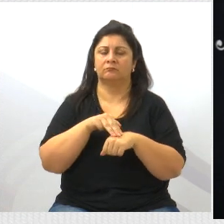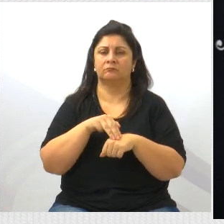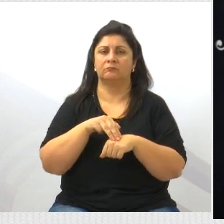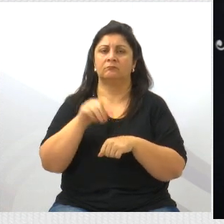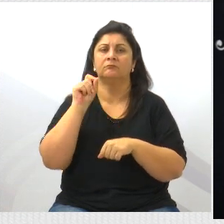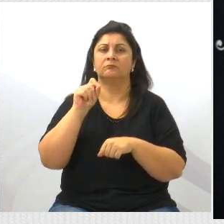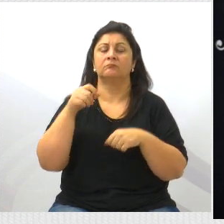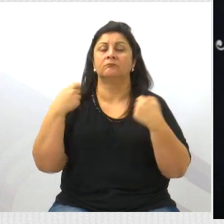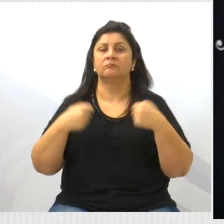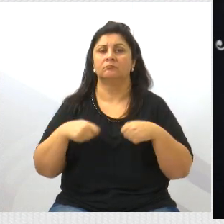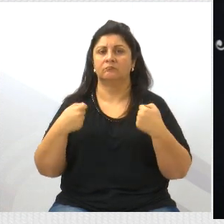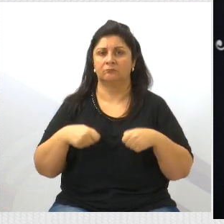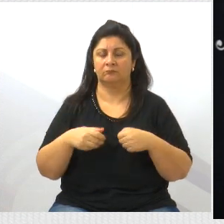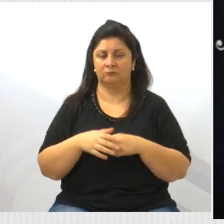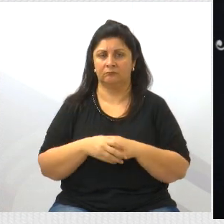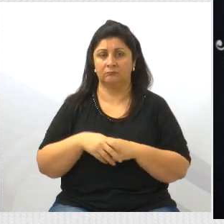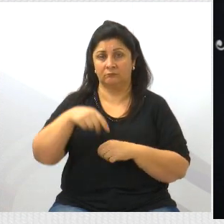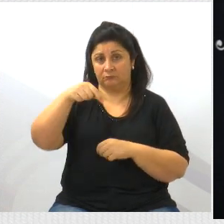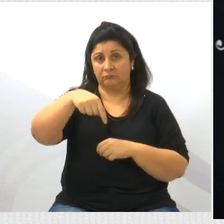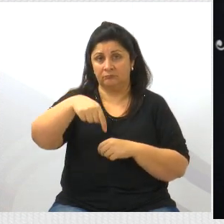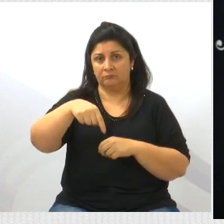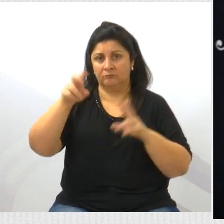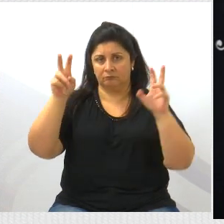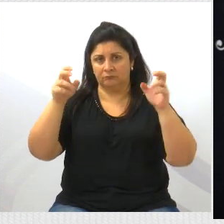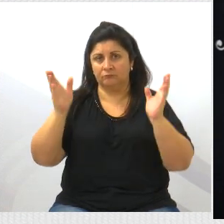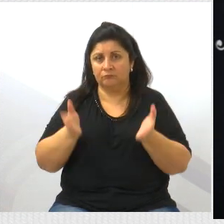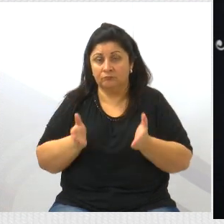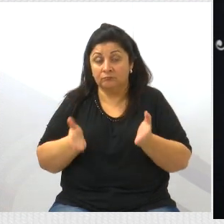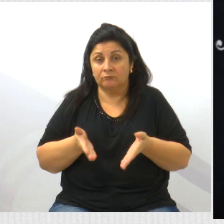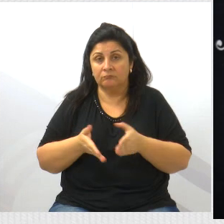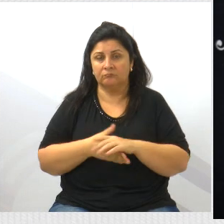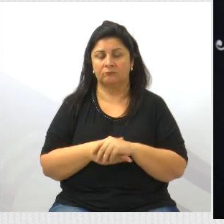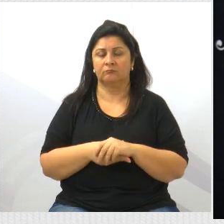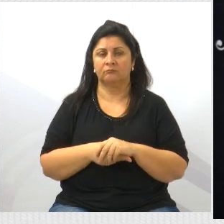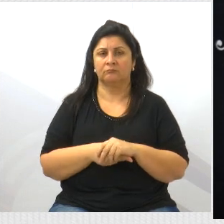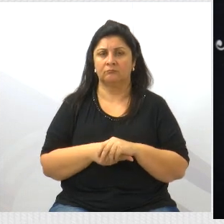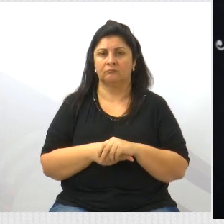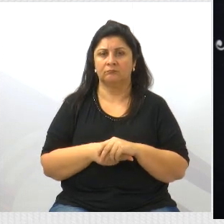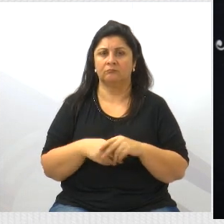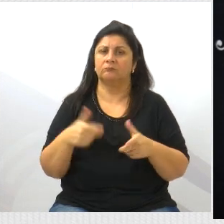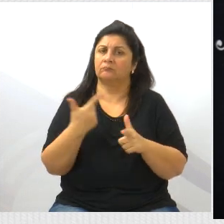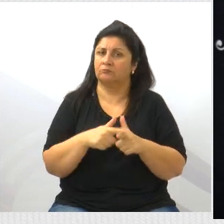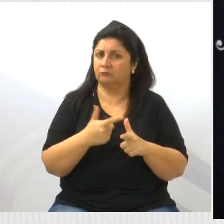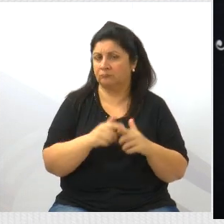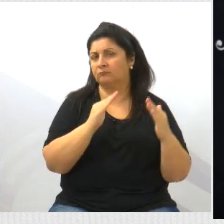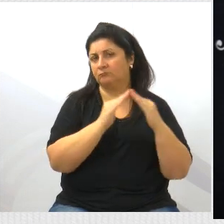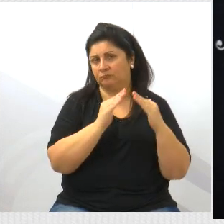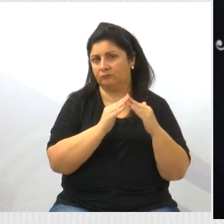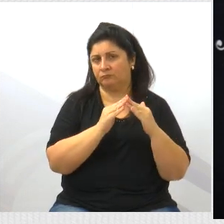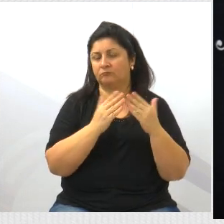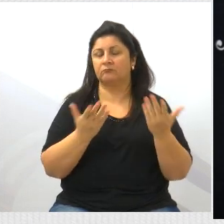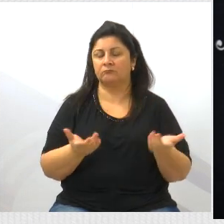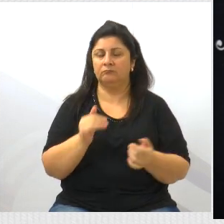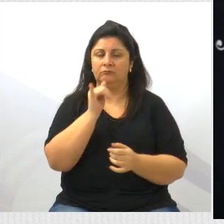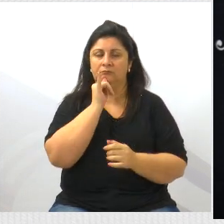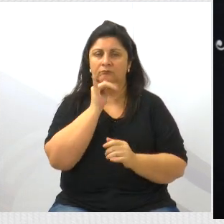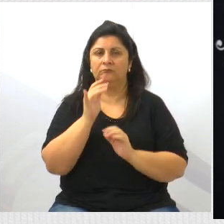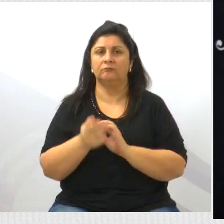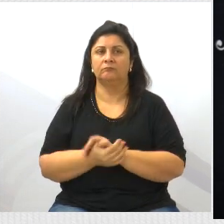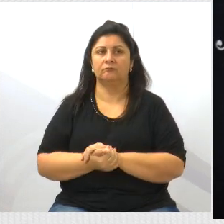necessidade, que no caso aqui de vocês, nessa audiência pública da habitação, são os problemas de habitação, né? Por exemplo.